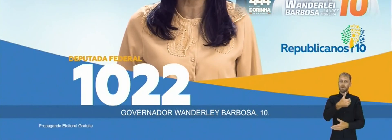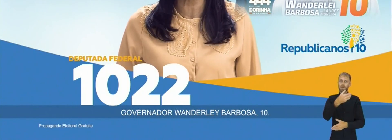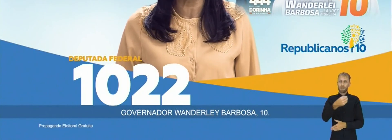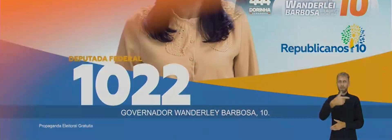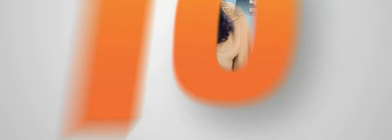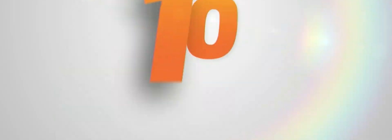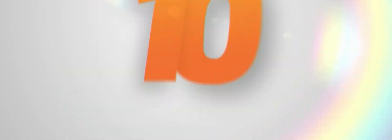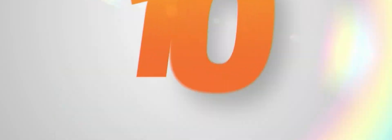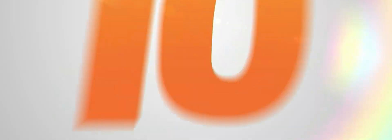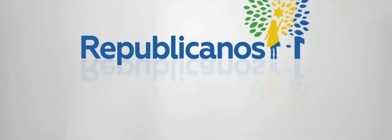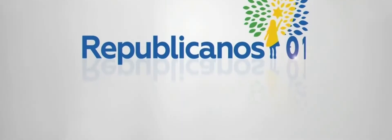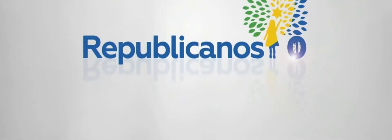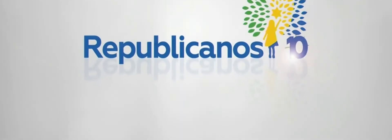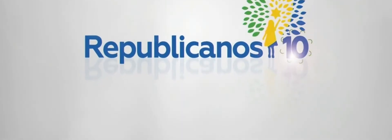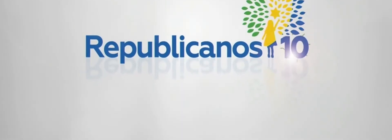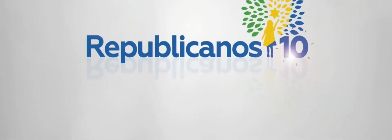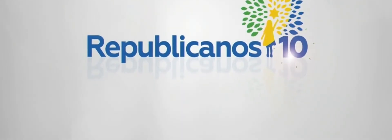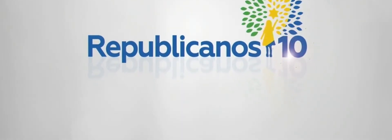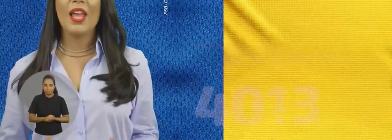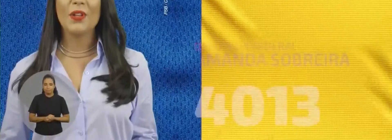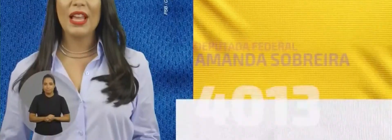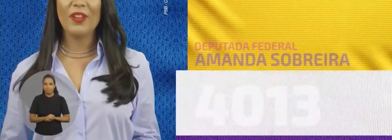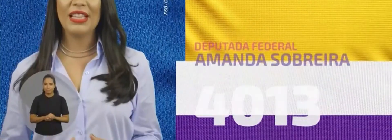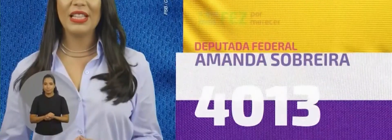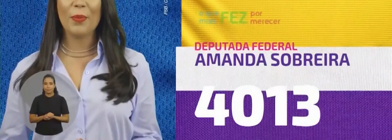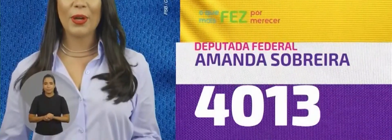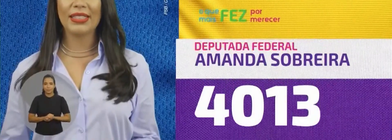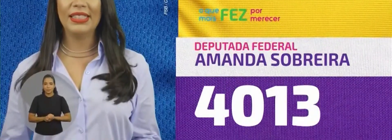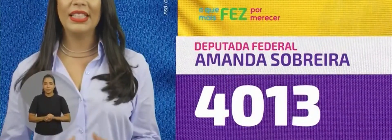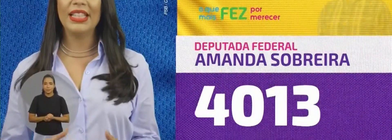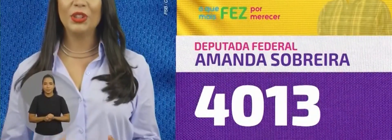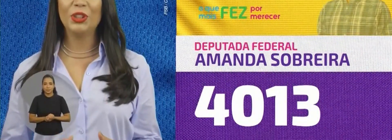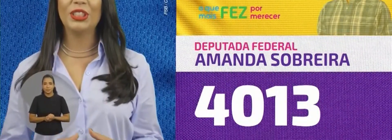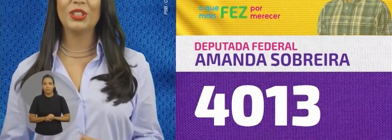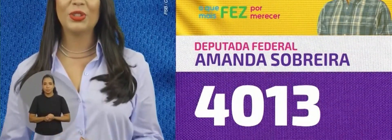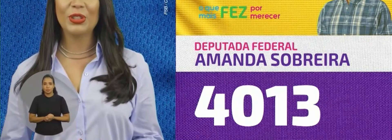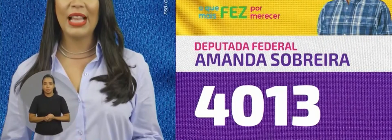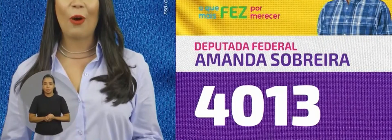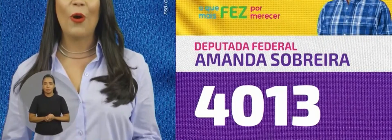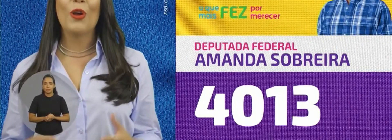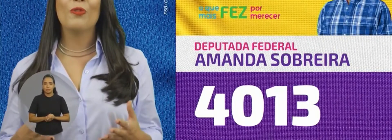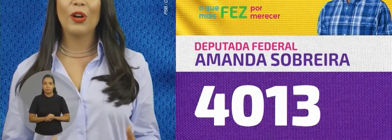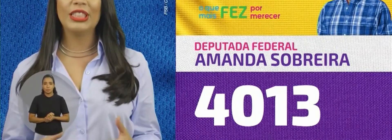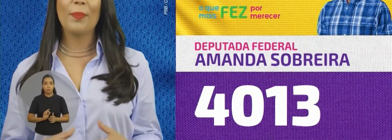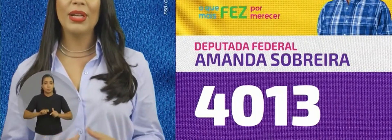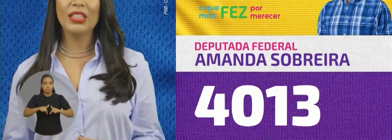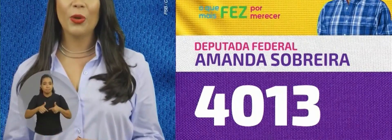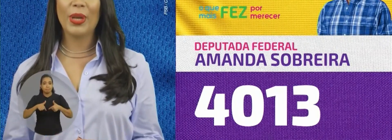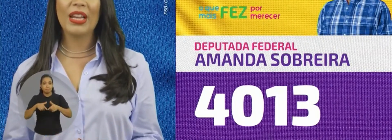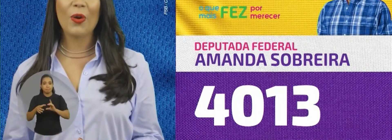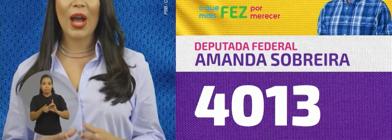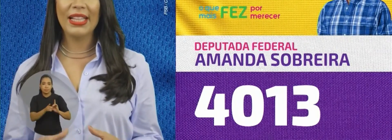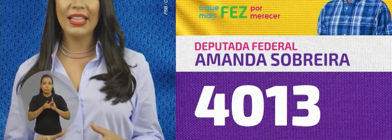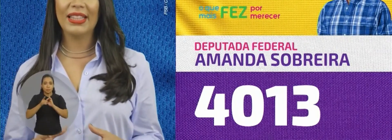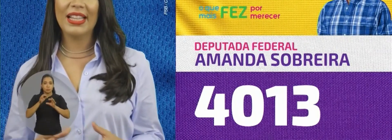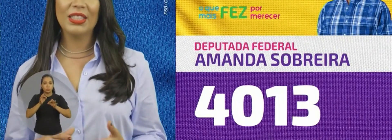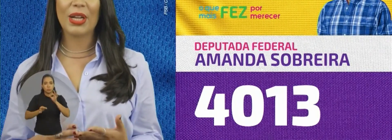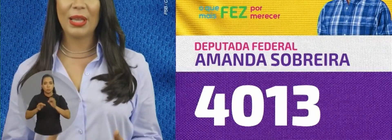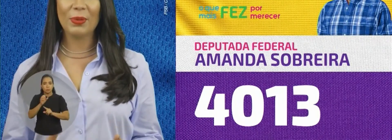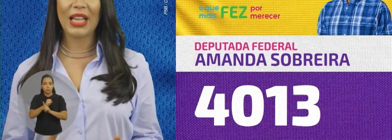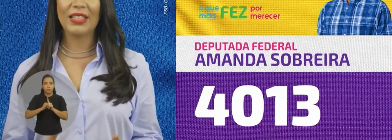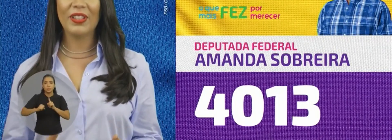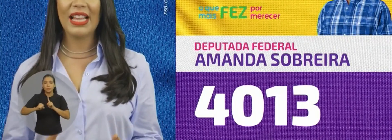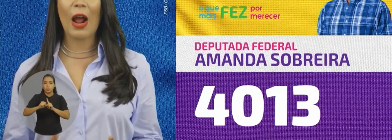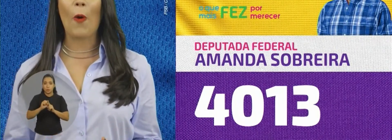Barbosa 10 Eu defendo a democracia e a justiça social Vote Amanda Sobreira 4013 Para